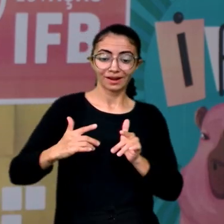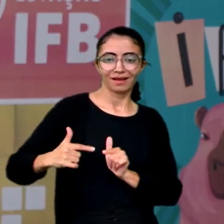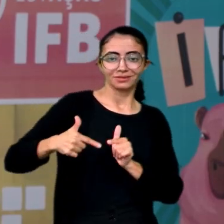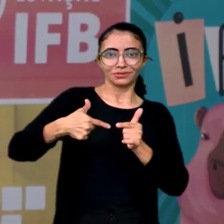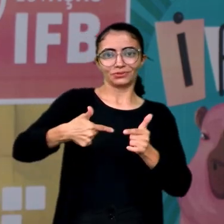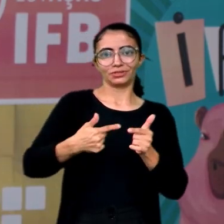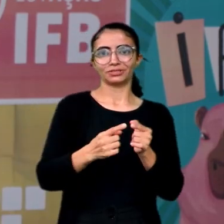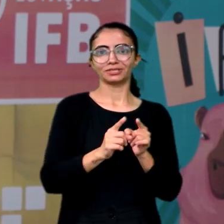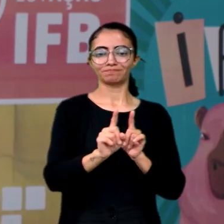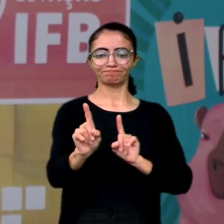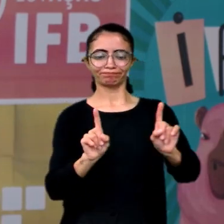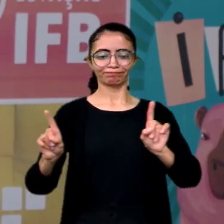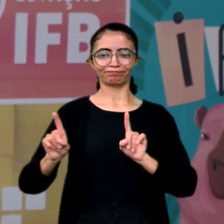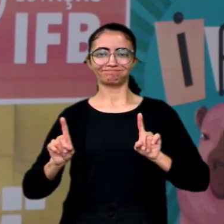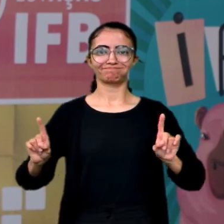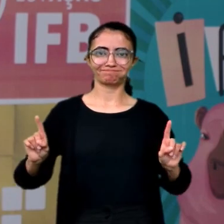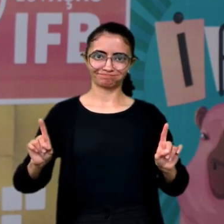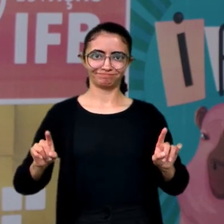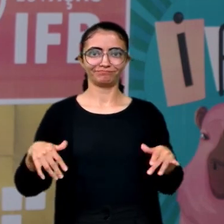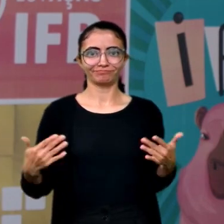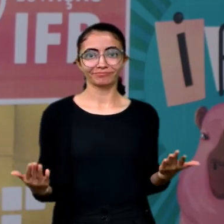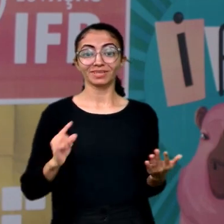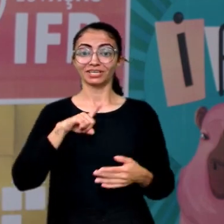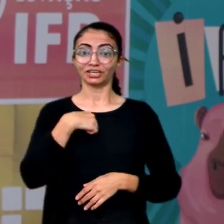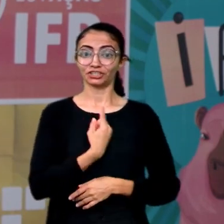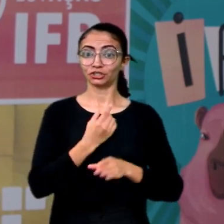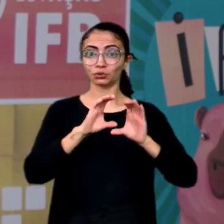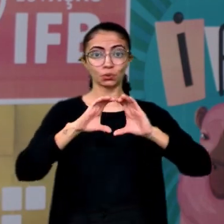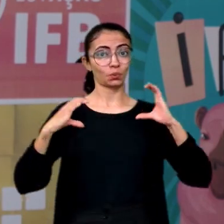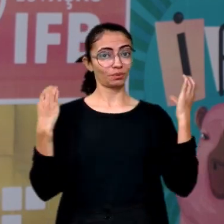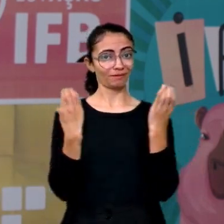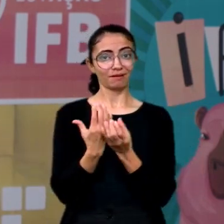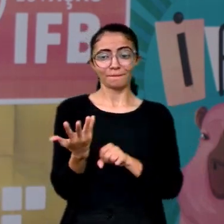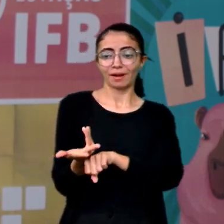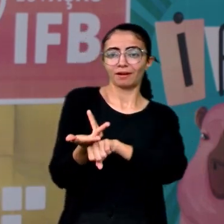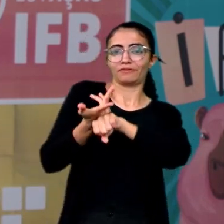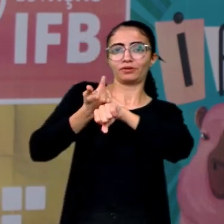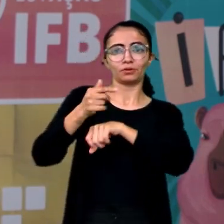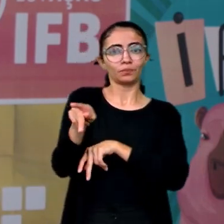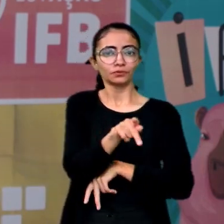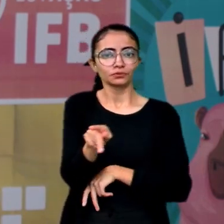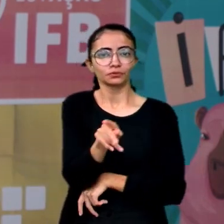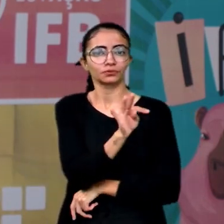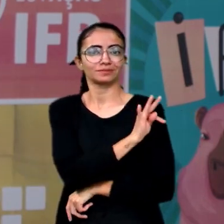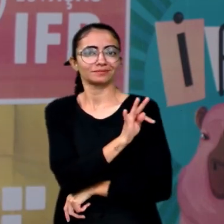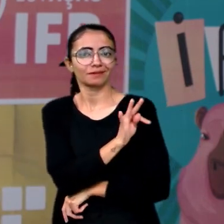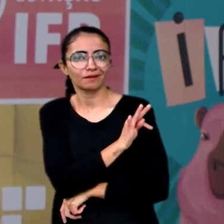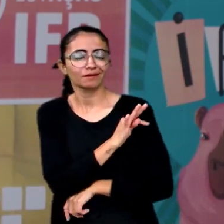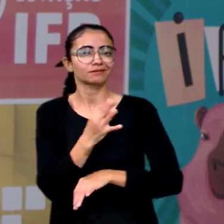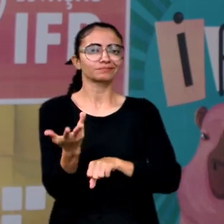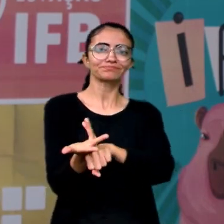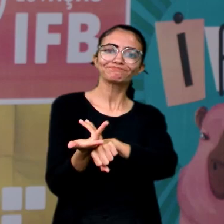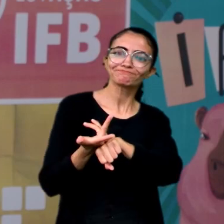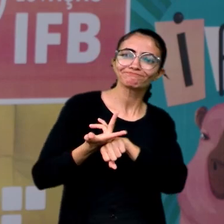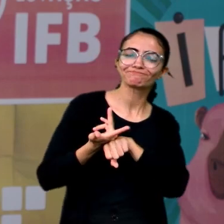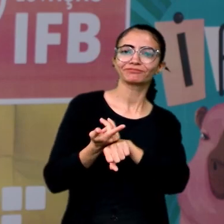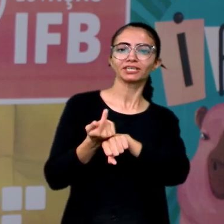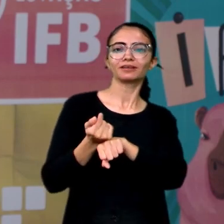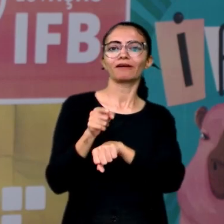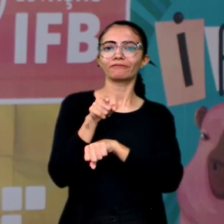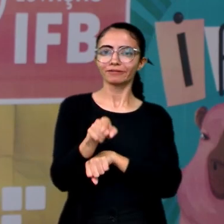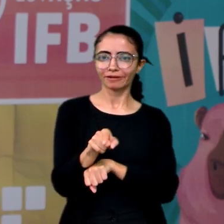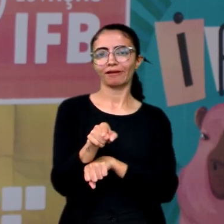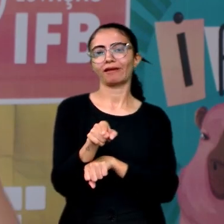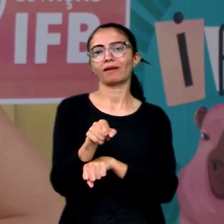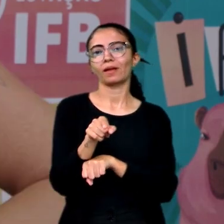gente tem uma comunidade maravilhosa, professores incríveis e técnicos incríveis que fazem isso como